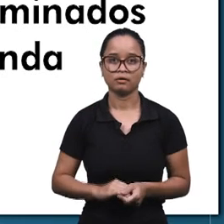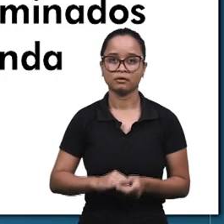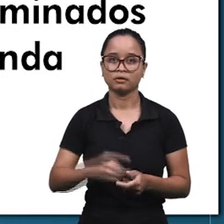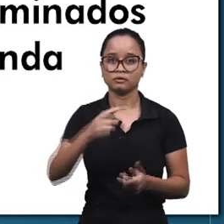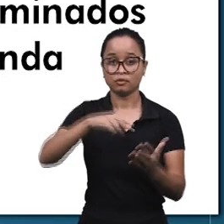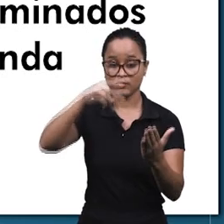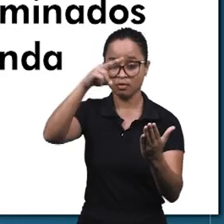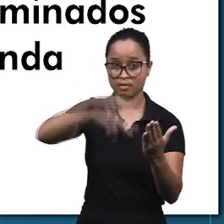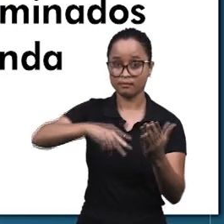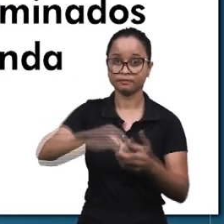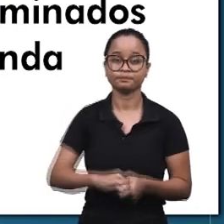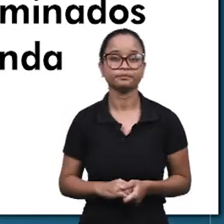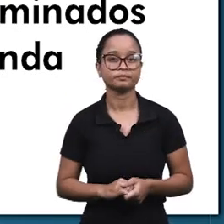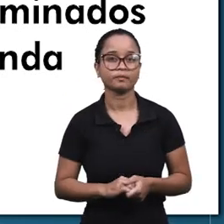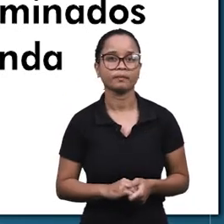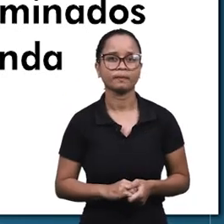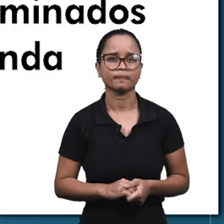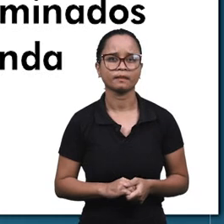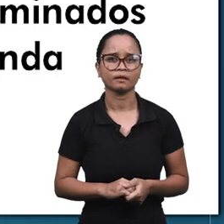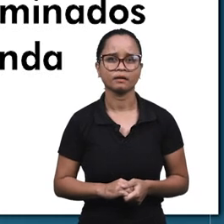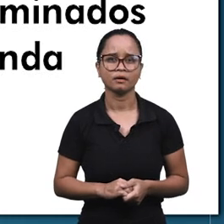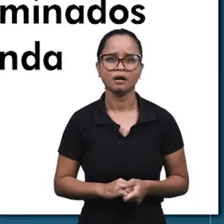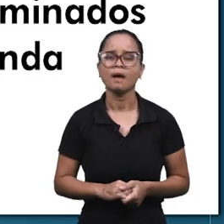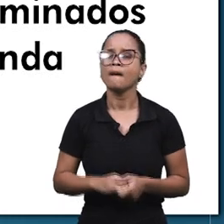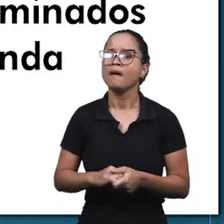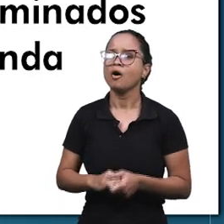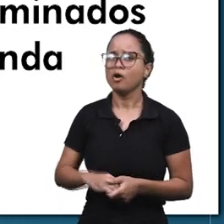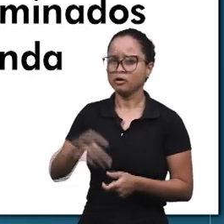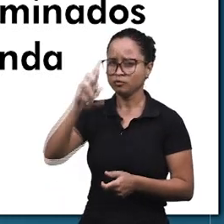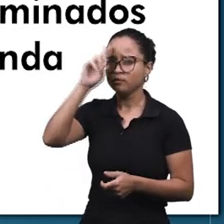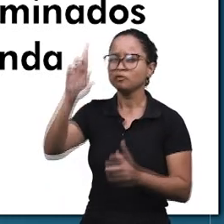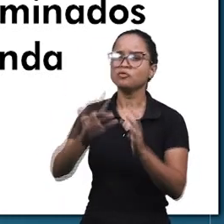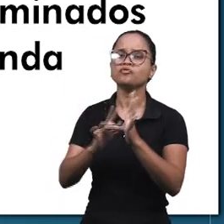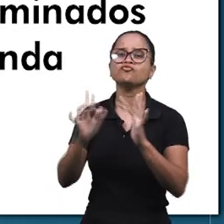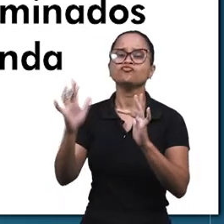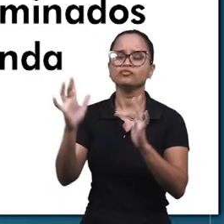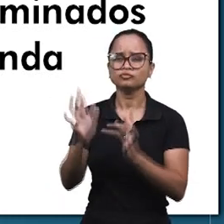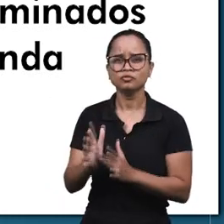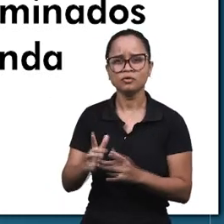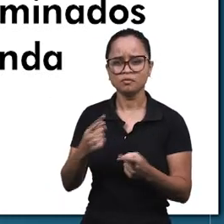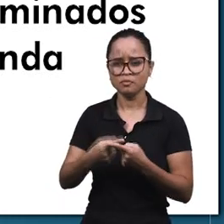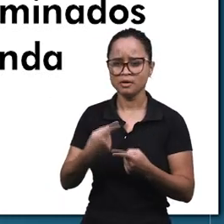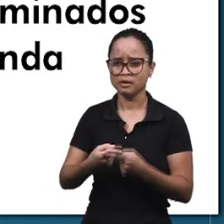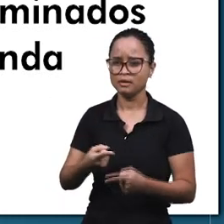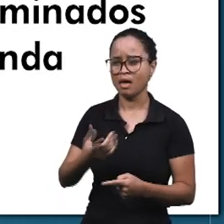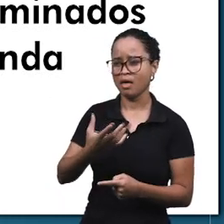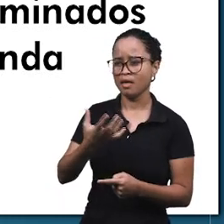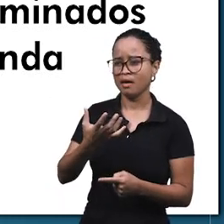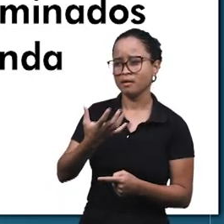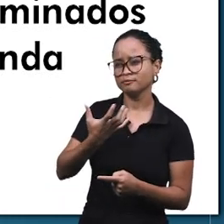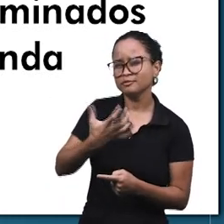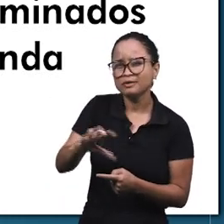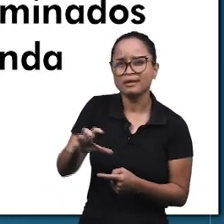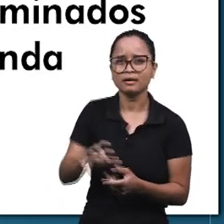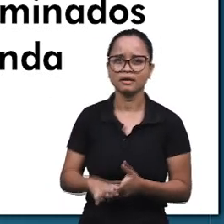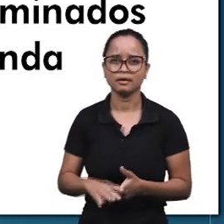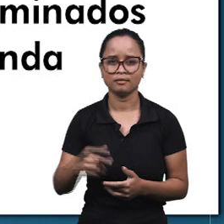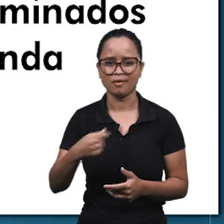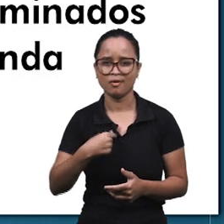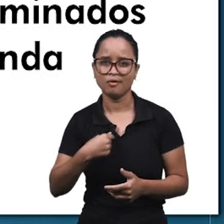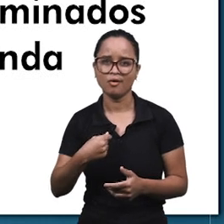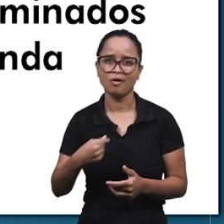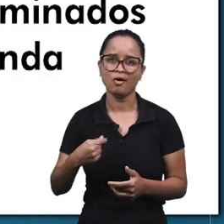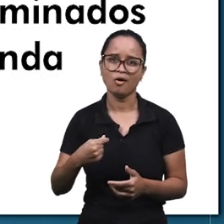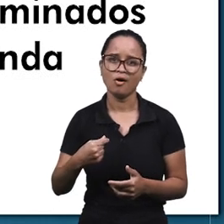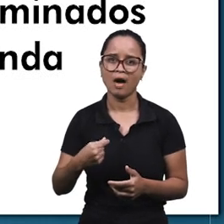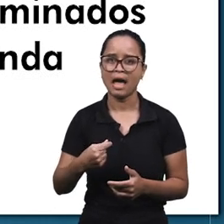Por que o Senhor Jesus não quis ou porque se esquivou de comentar a segunda parábola,